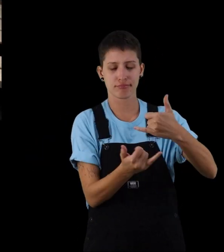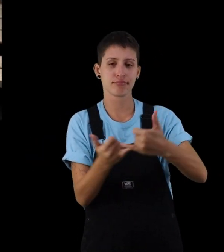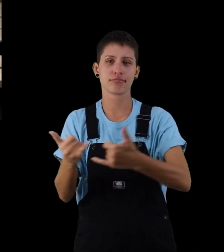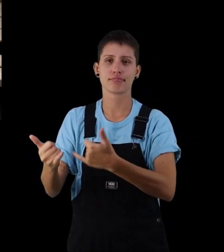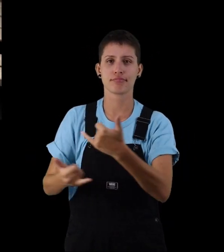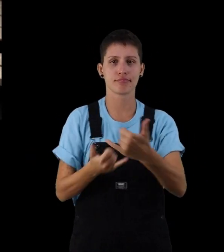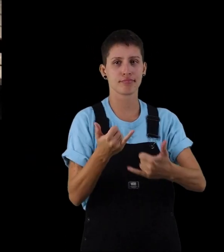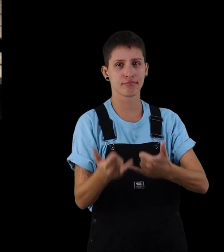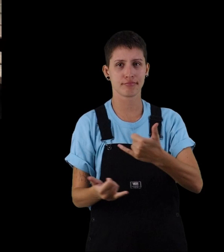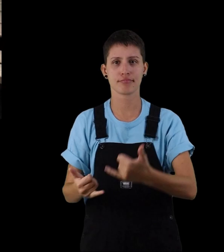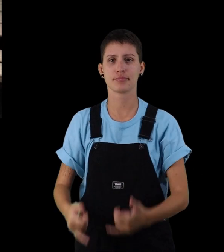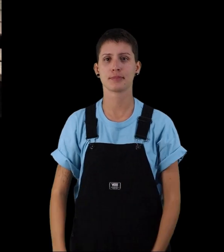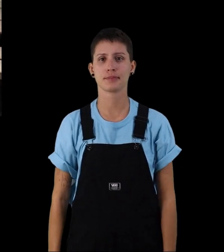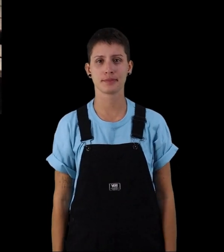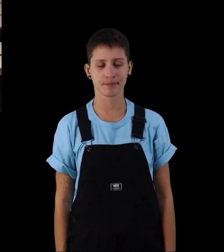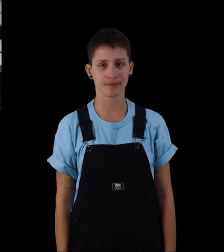Márcio toca vibrafone.